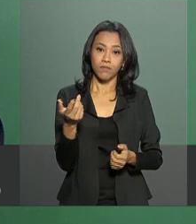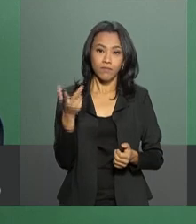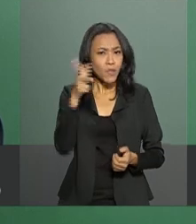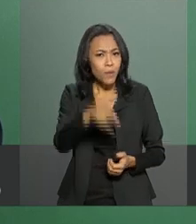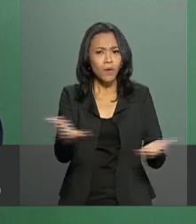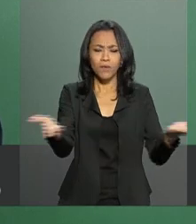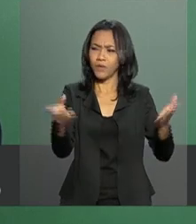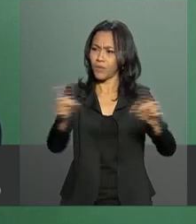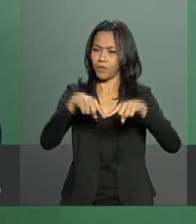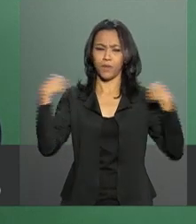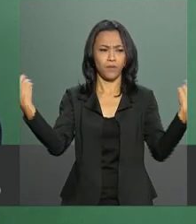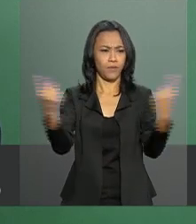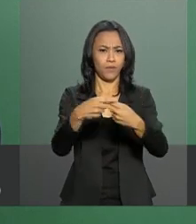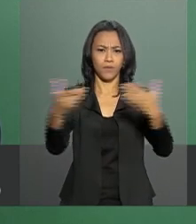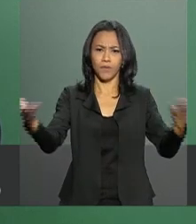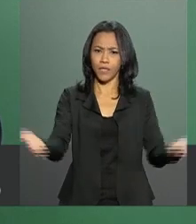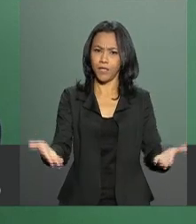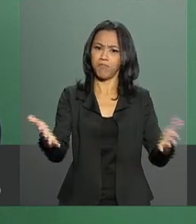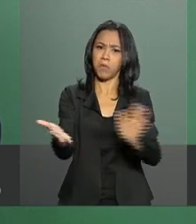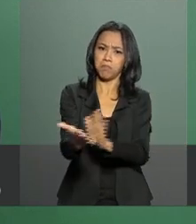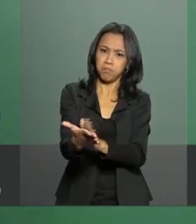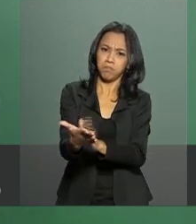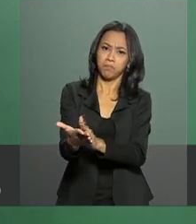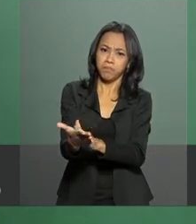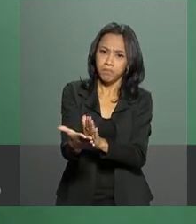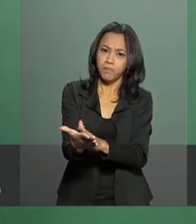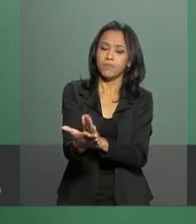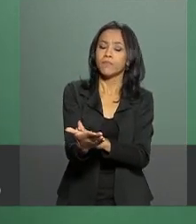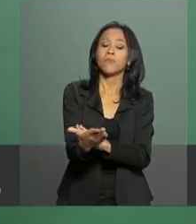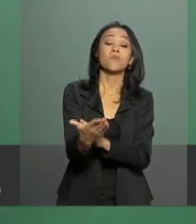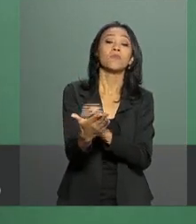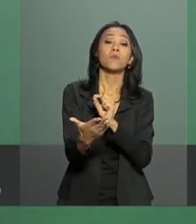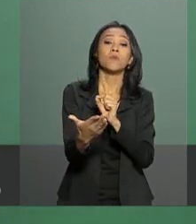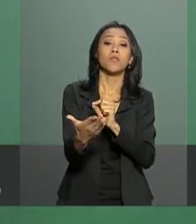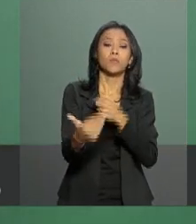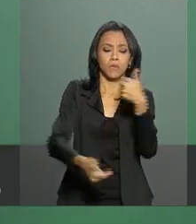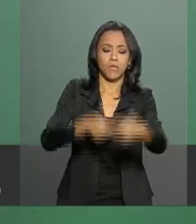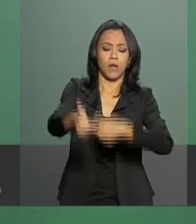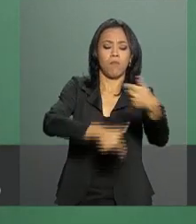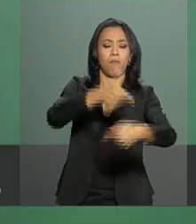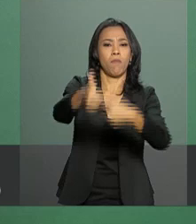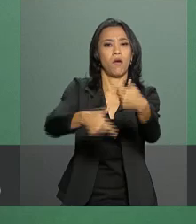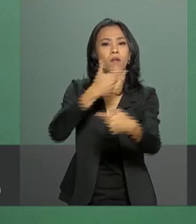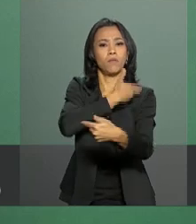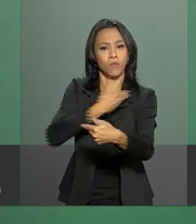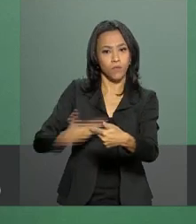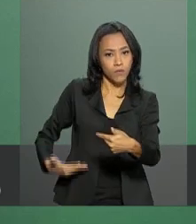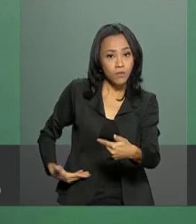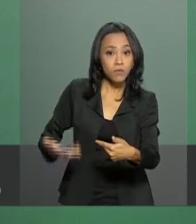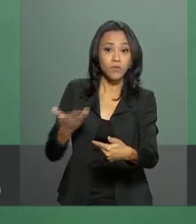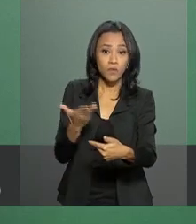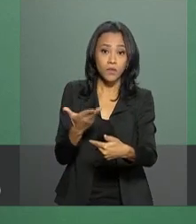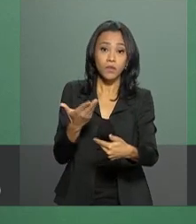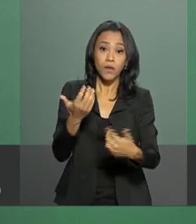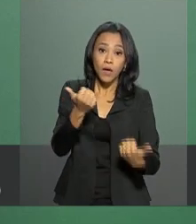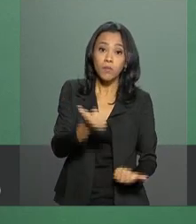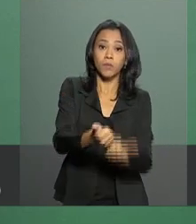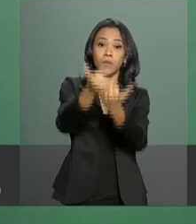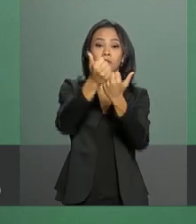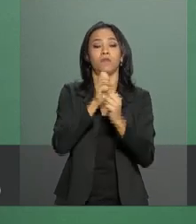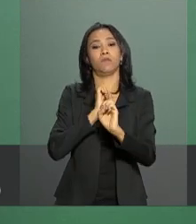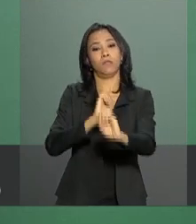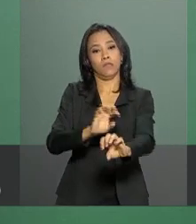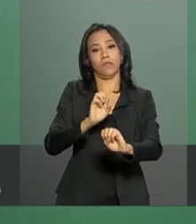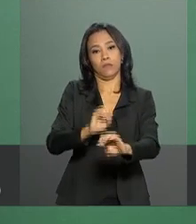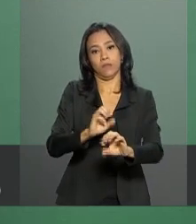aqui enaltecedoras da atividade governamental em favor da educação brasileira